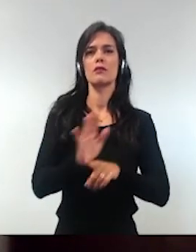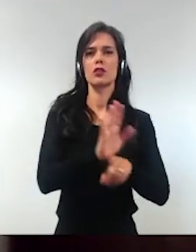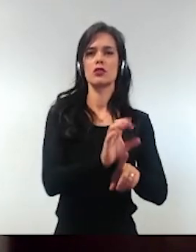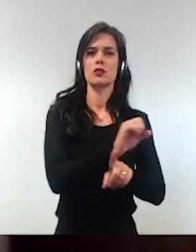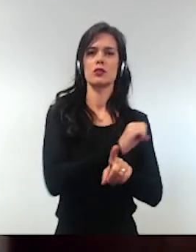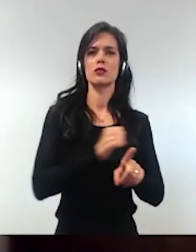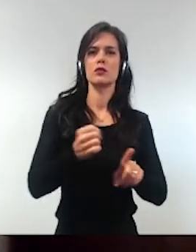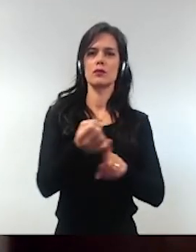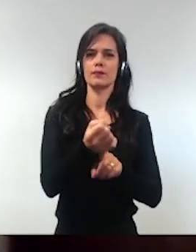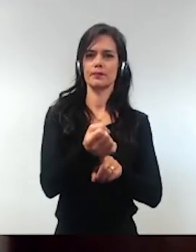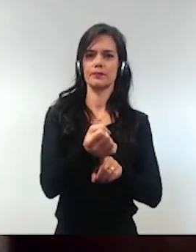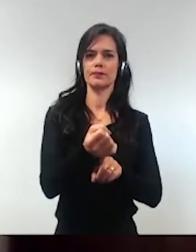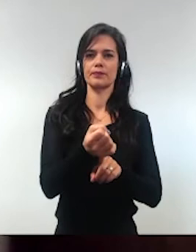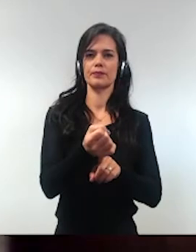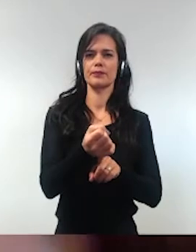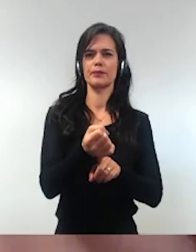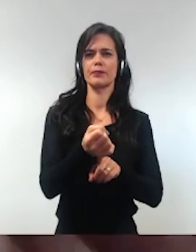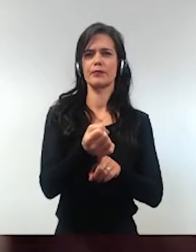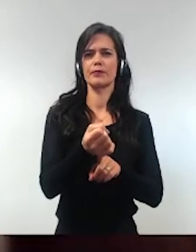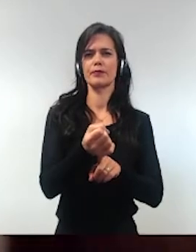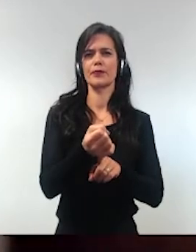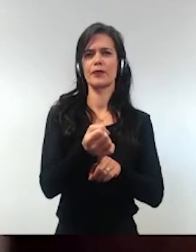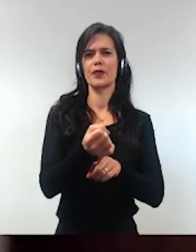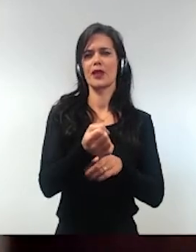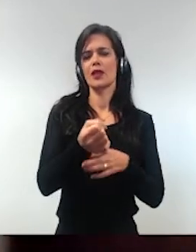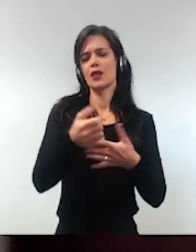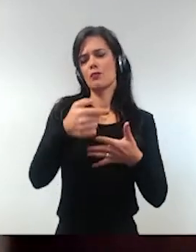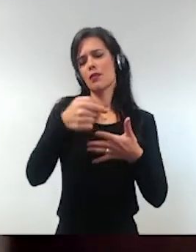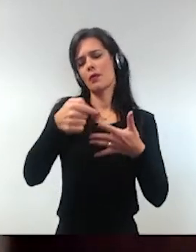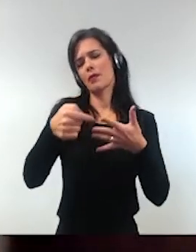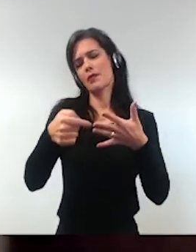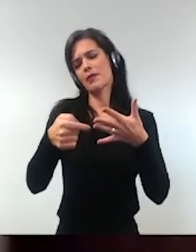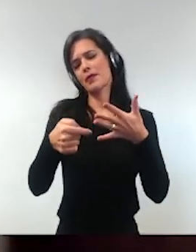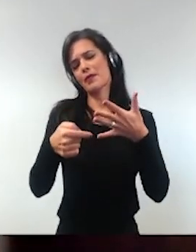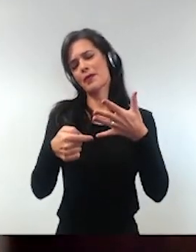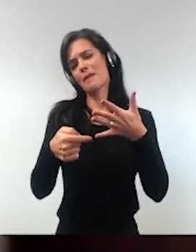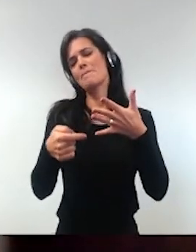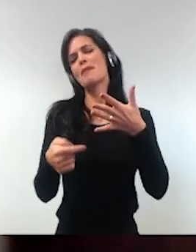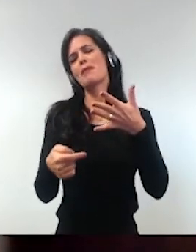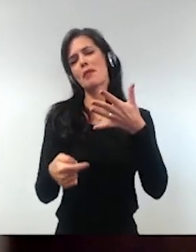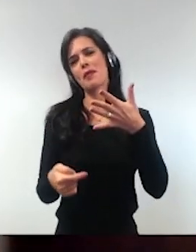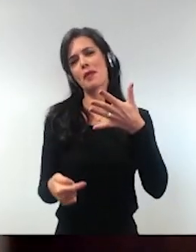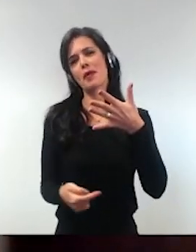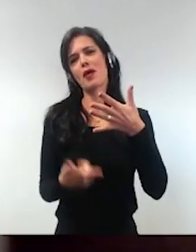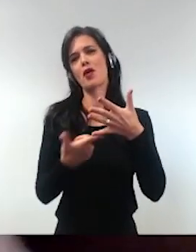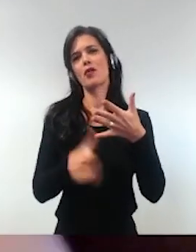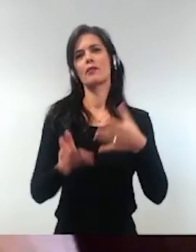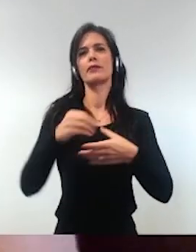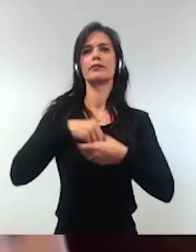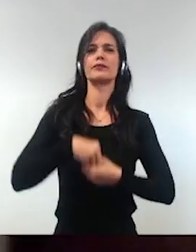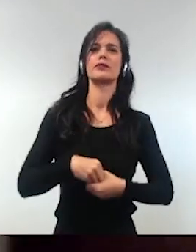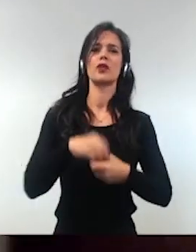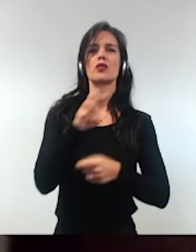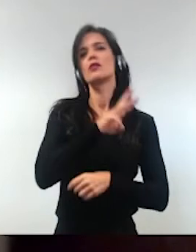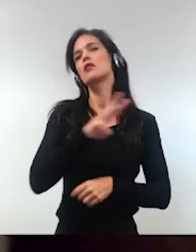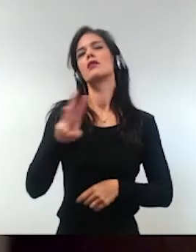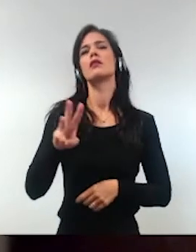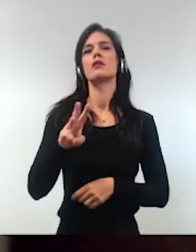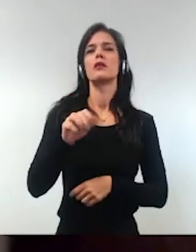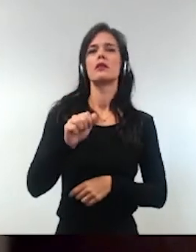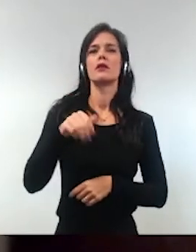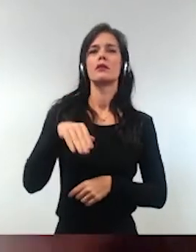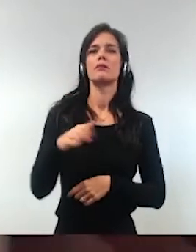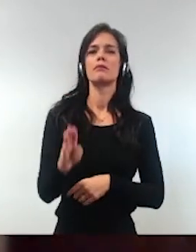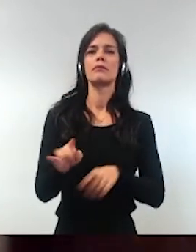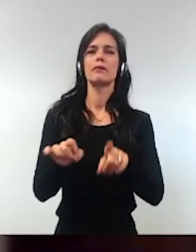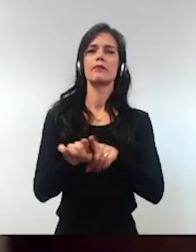sociedade. Estas e tantas outras decisões estão todas colacionadas aí no site da MB, em matérias jornalísticas